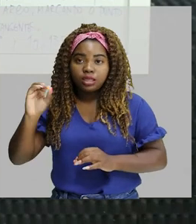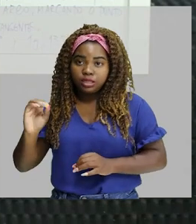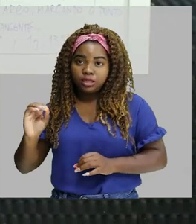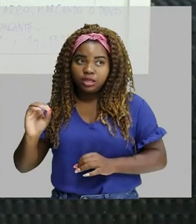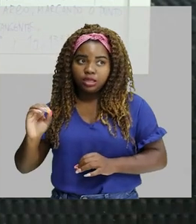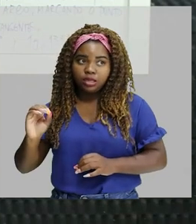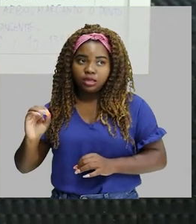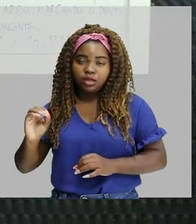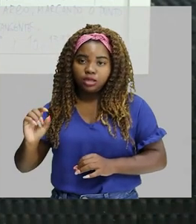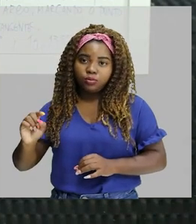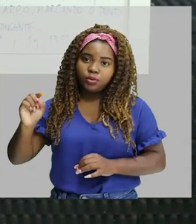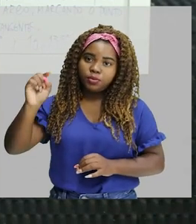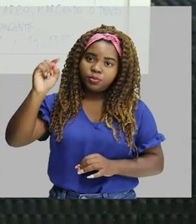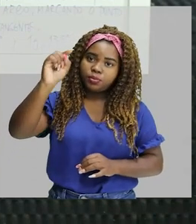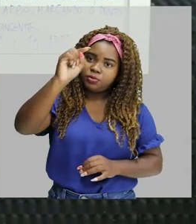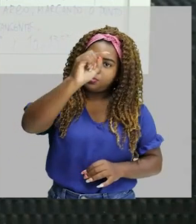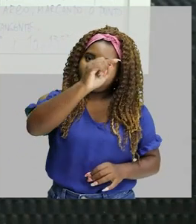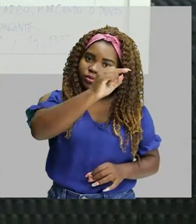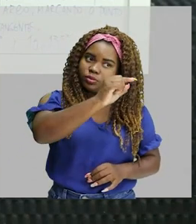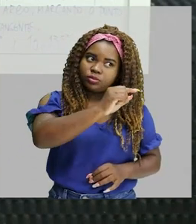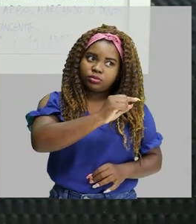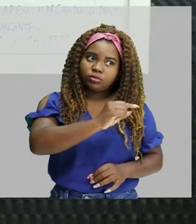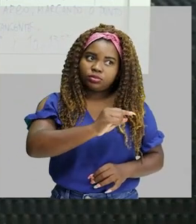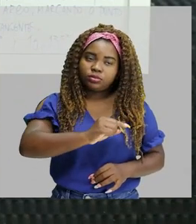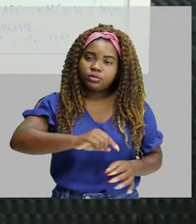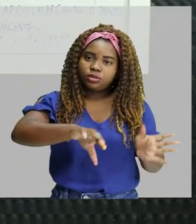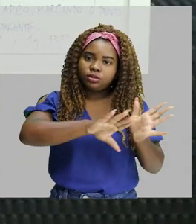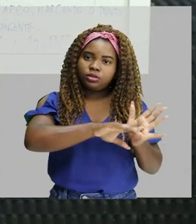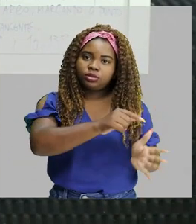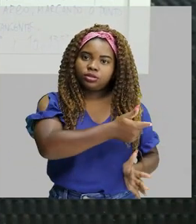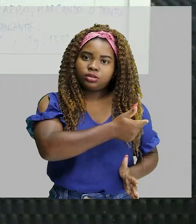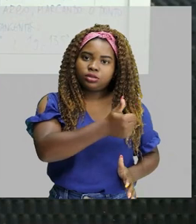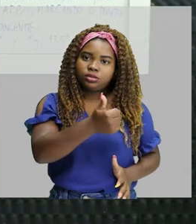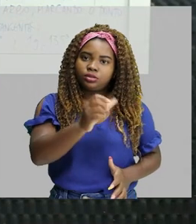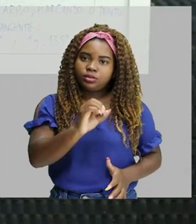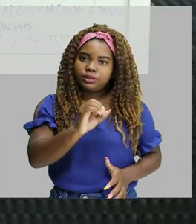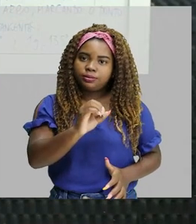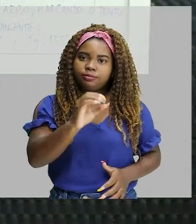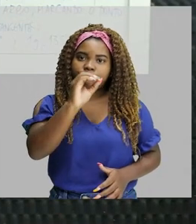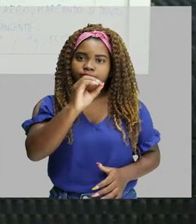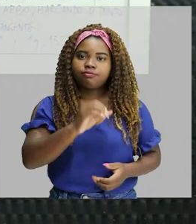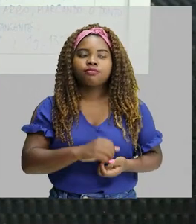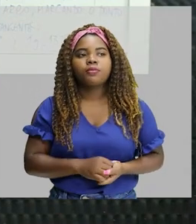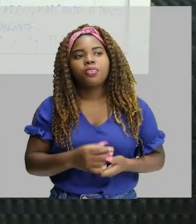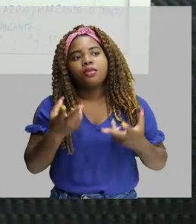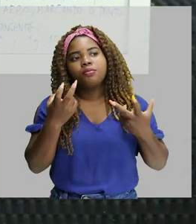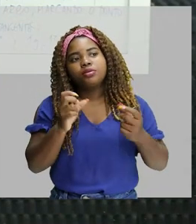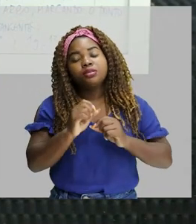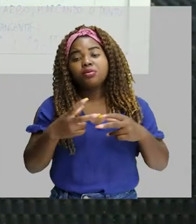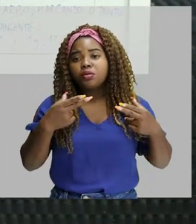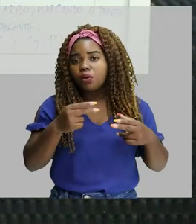0 até 180 e chega bem aqui no 210º perceba que esse ângulo aqui é o